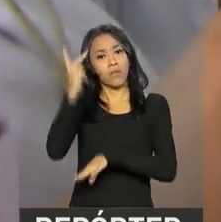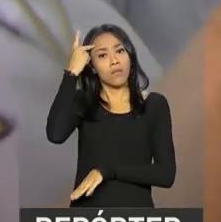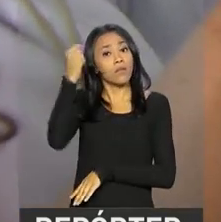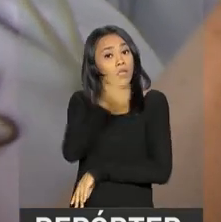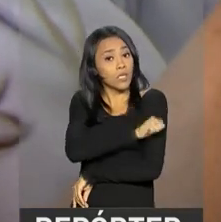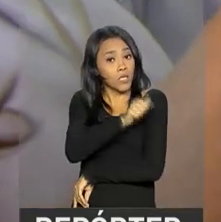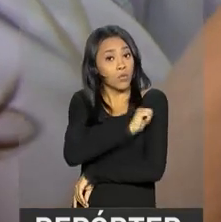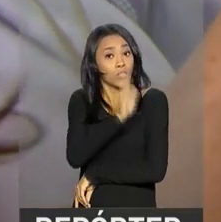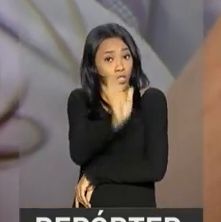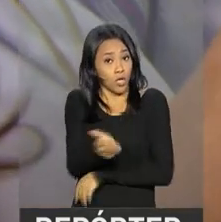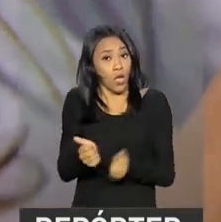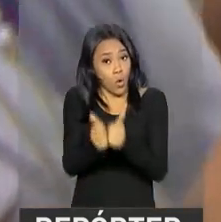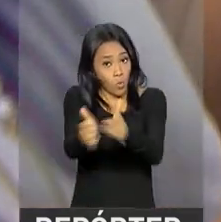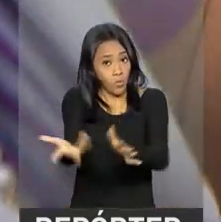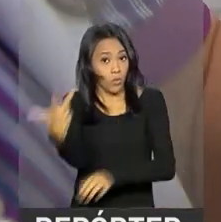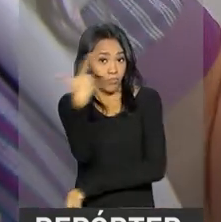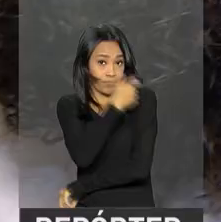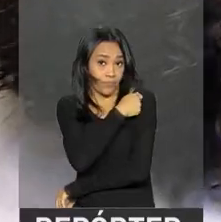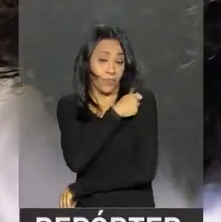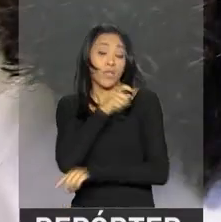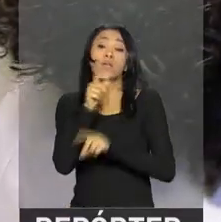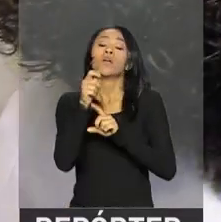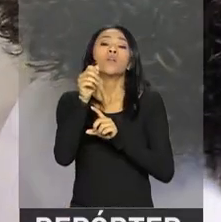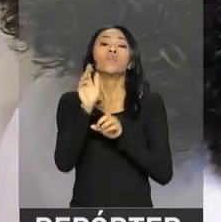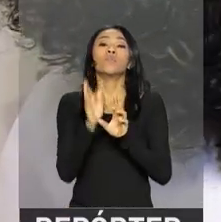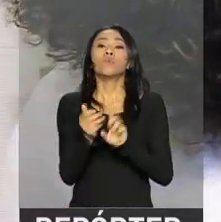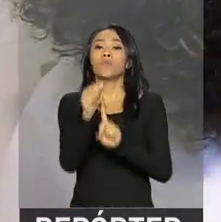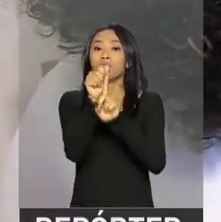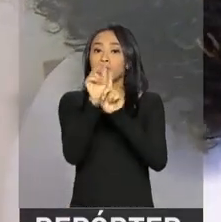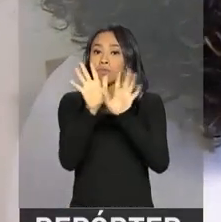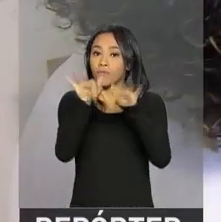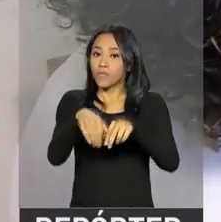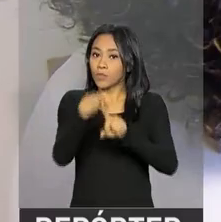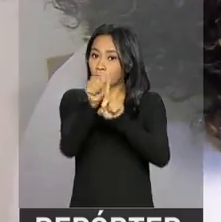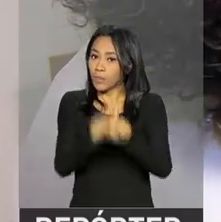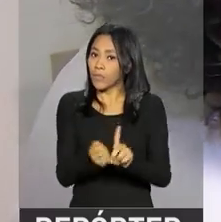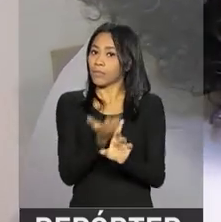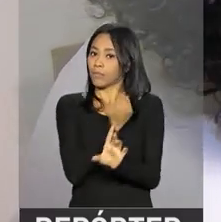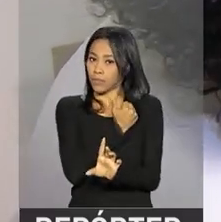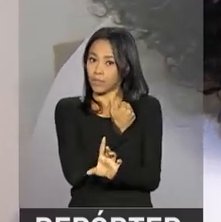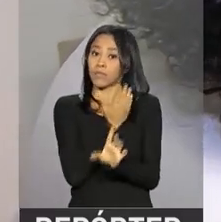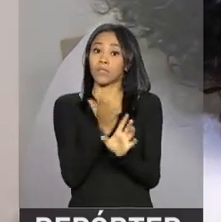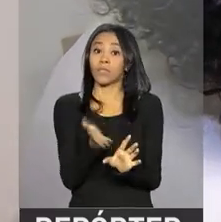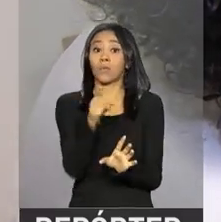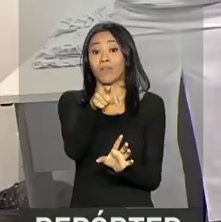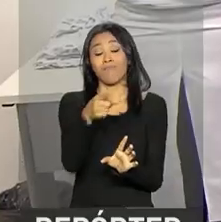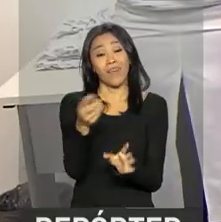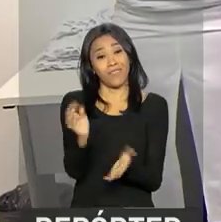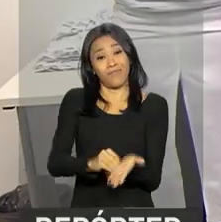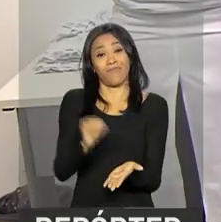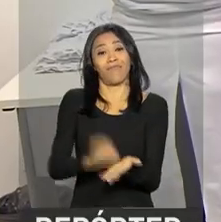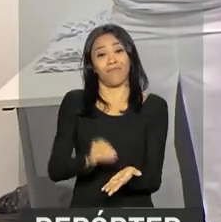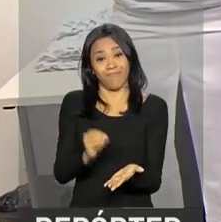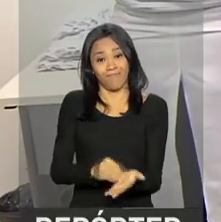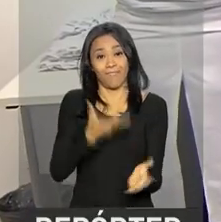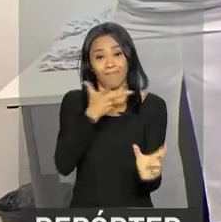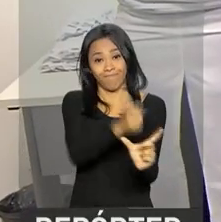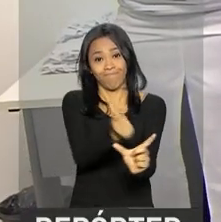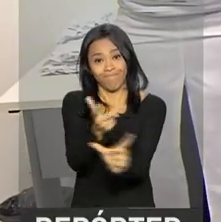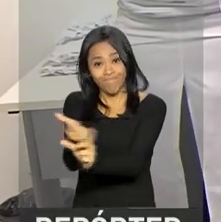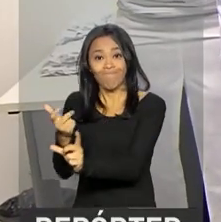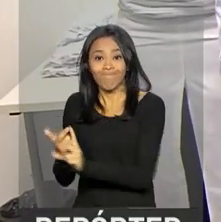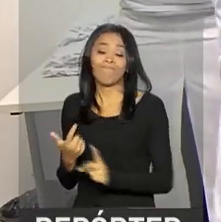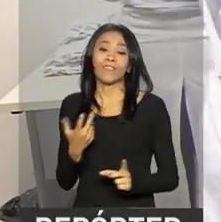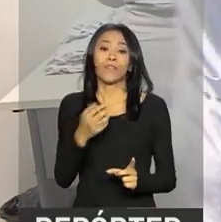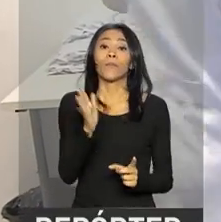aplicar as doses no fim do mês passado. E os resultados mostram que a cobertura está baixa. Cerca de 20%